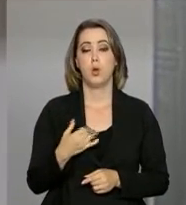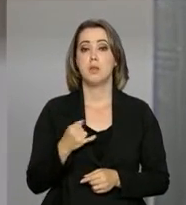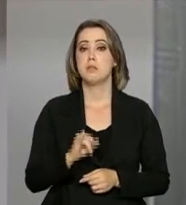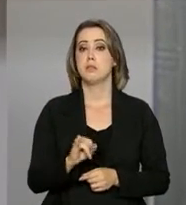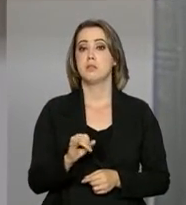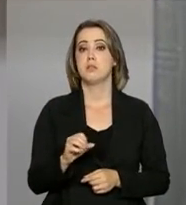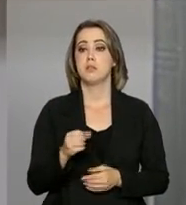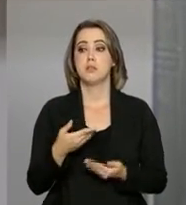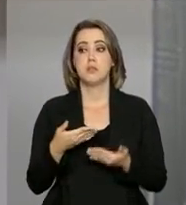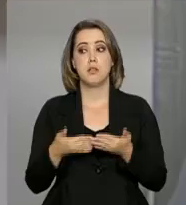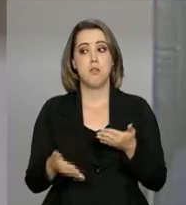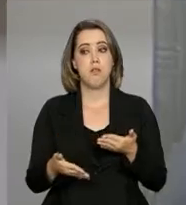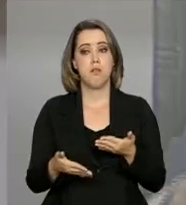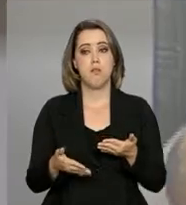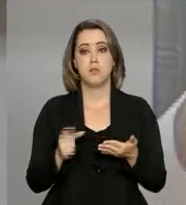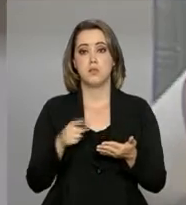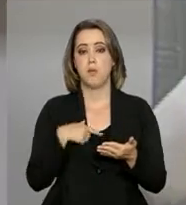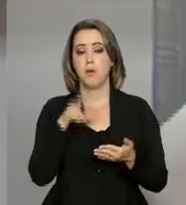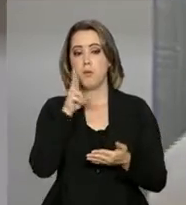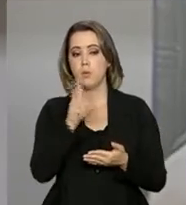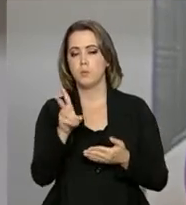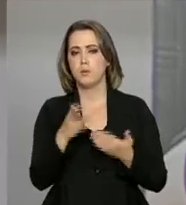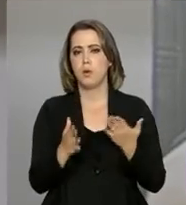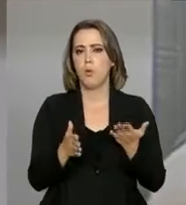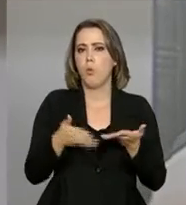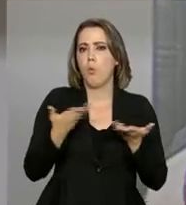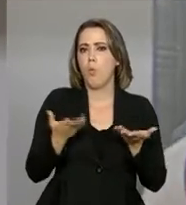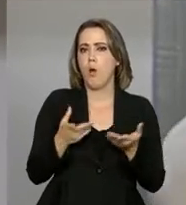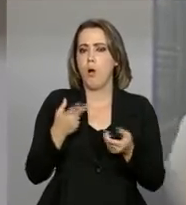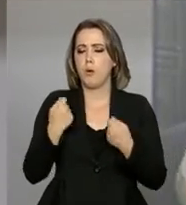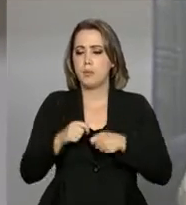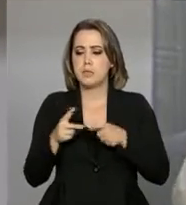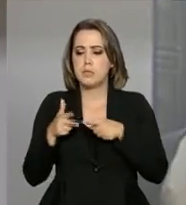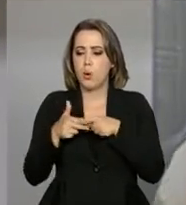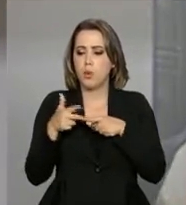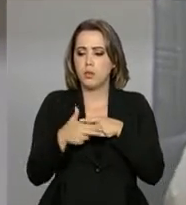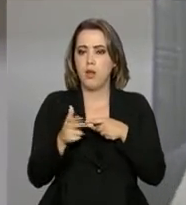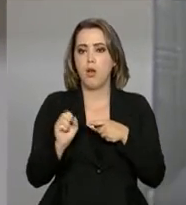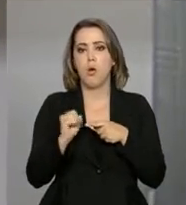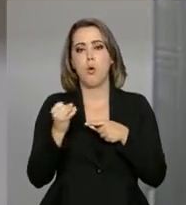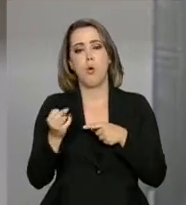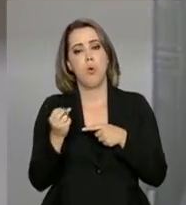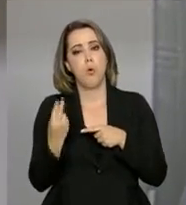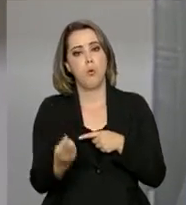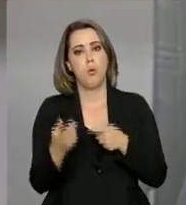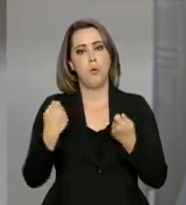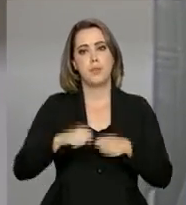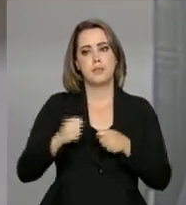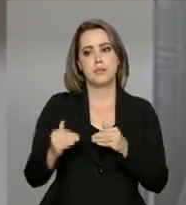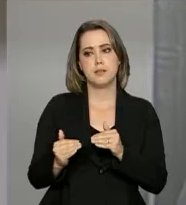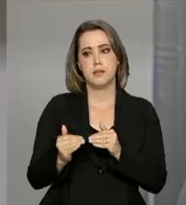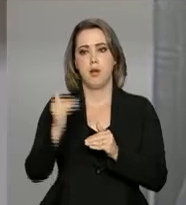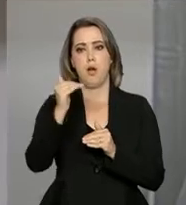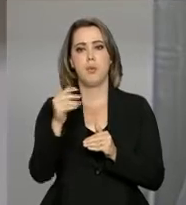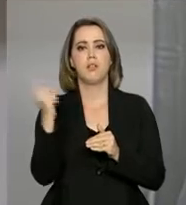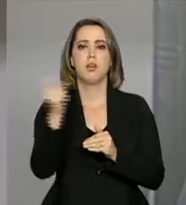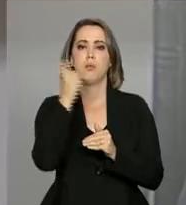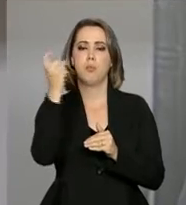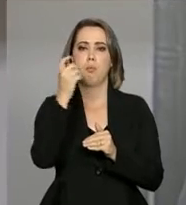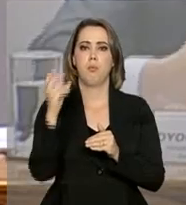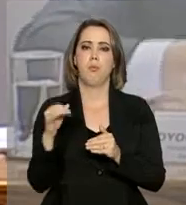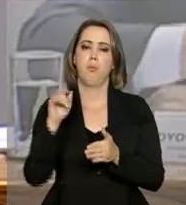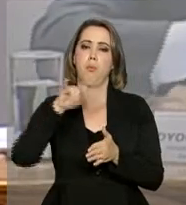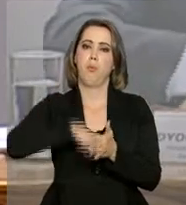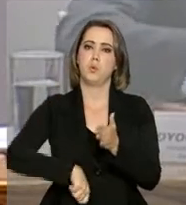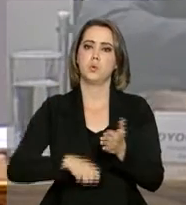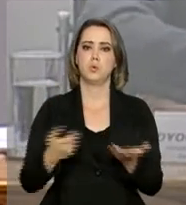nós vamos aí decidir qual é o máximo de contingenciamento e portanto se será ou não necessário algum momento